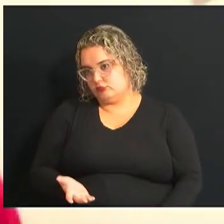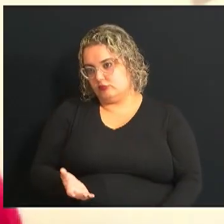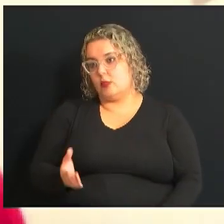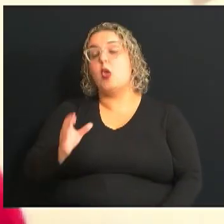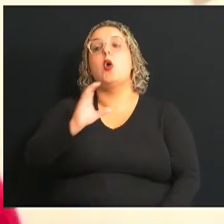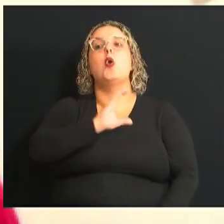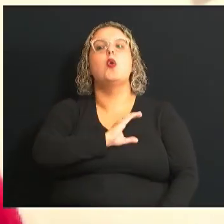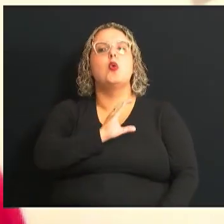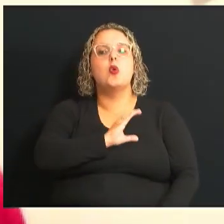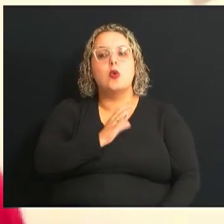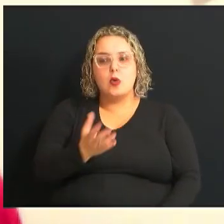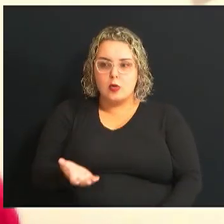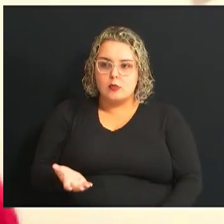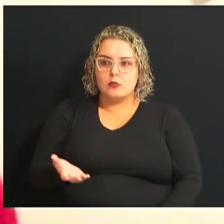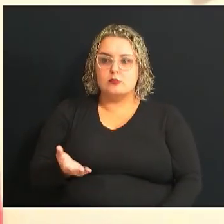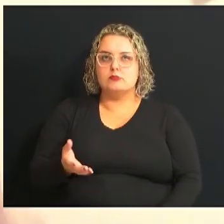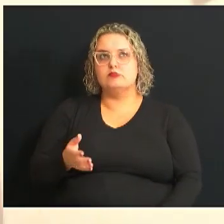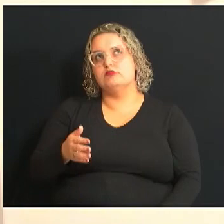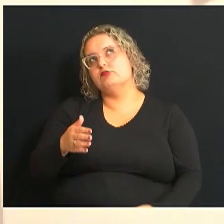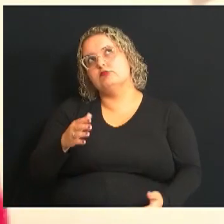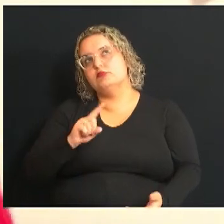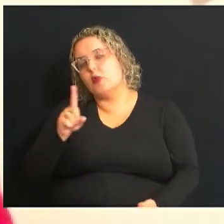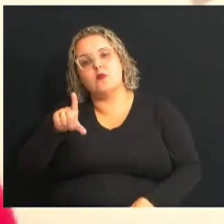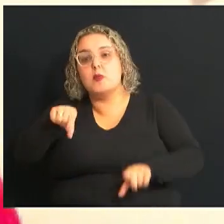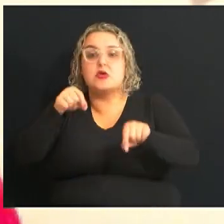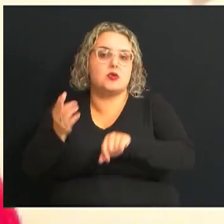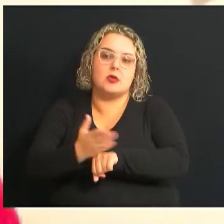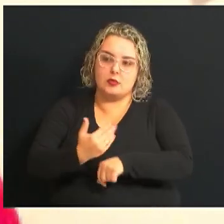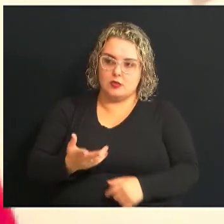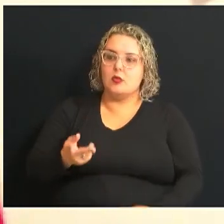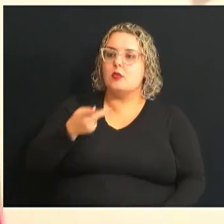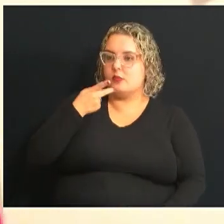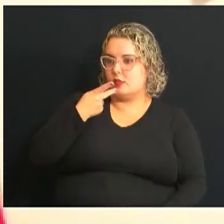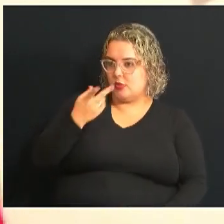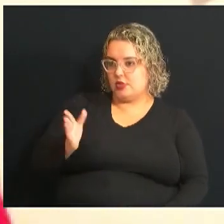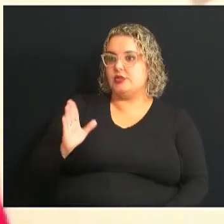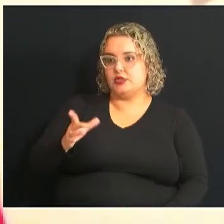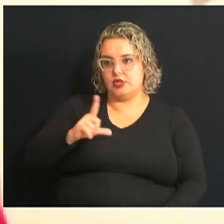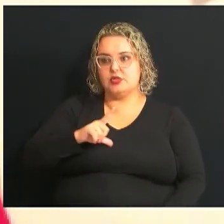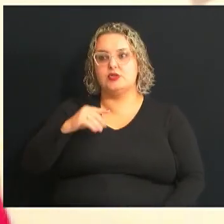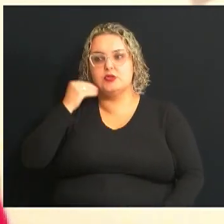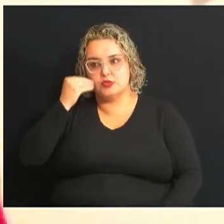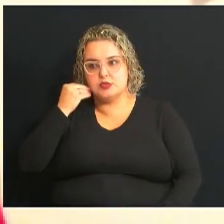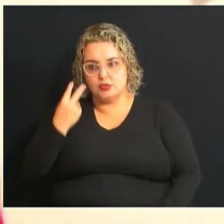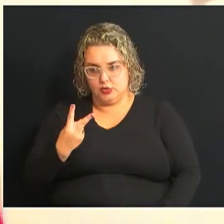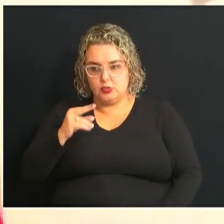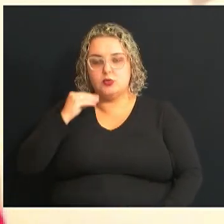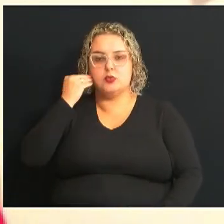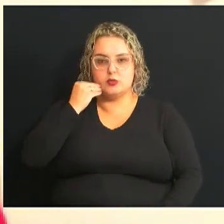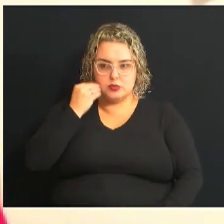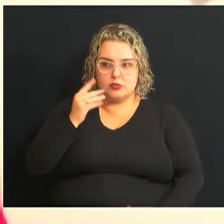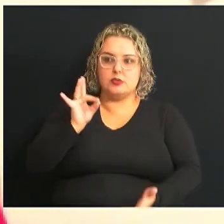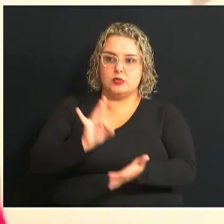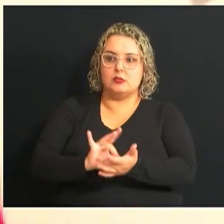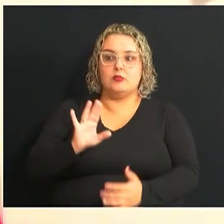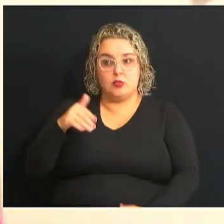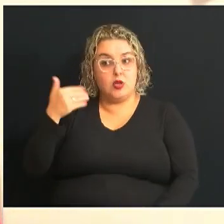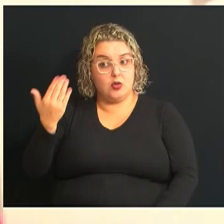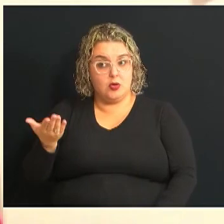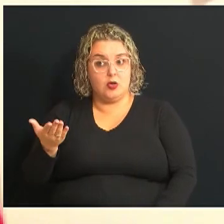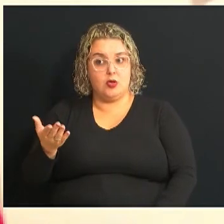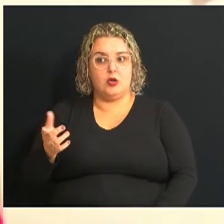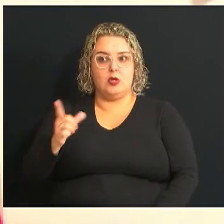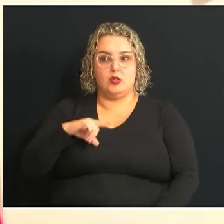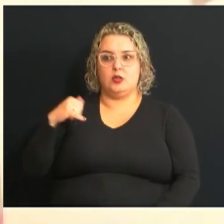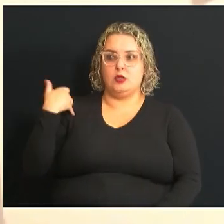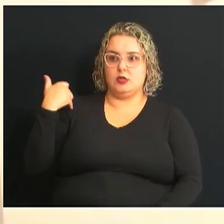veio um pouco por acaso e, como eu falei anteriormente, eu já tinha tido uma experiência, duas experiências, na verdade, fora, né? Quando eu tinha